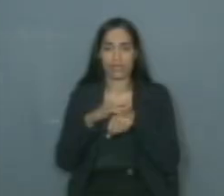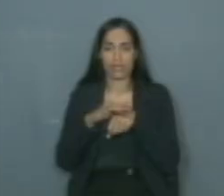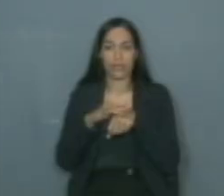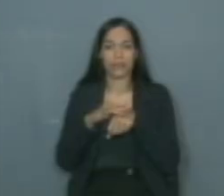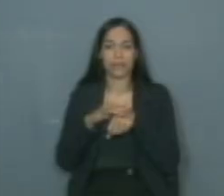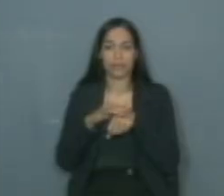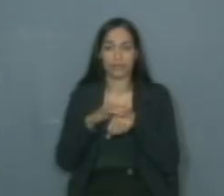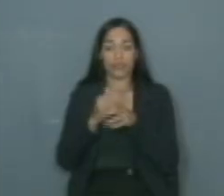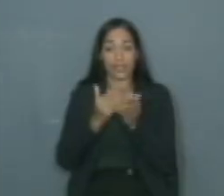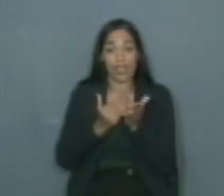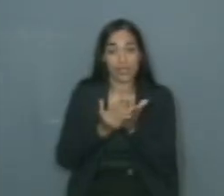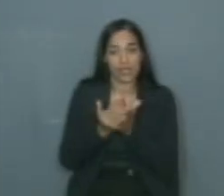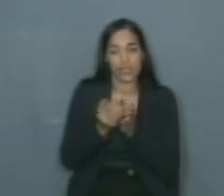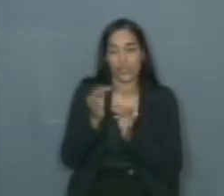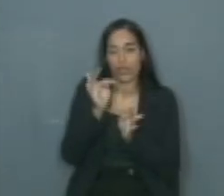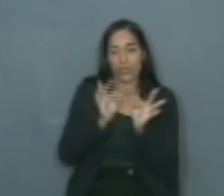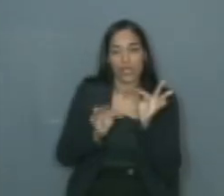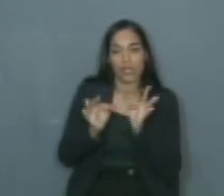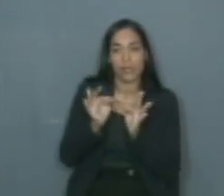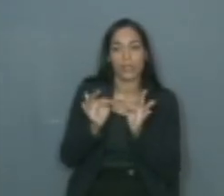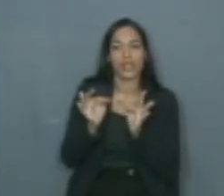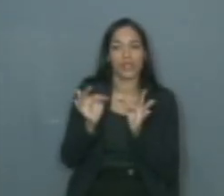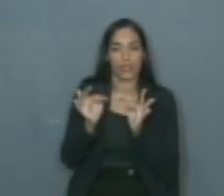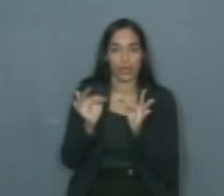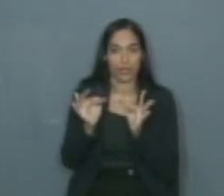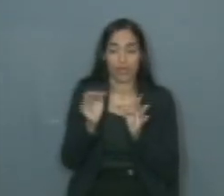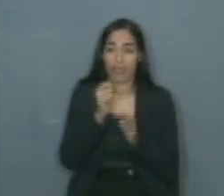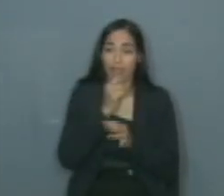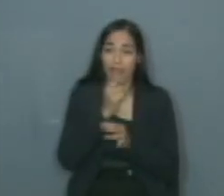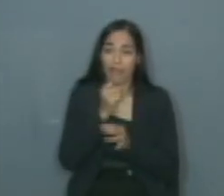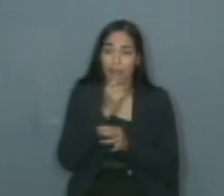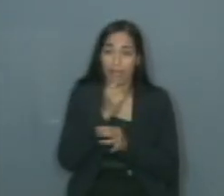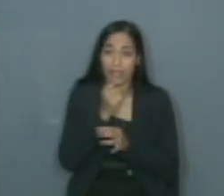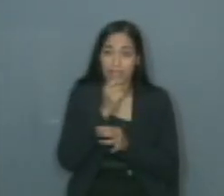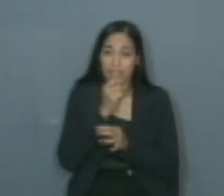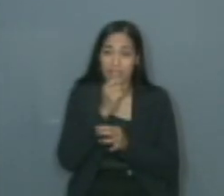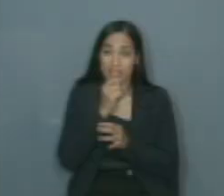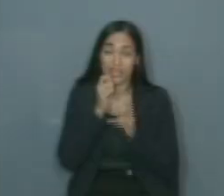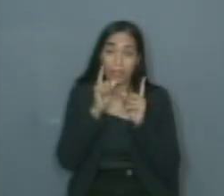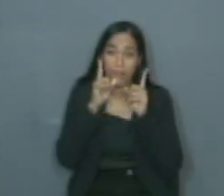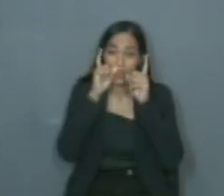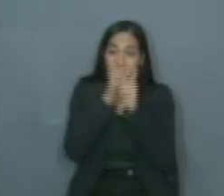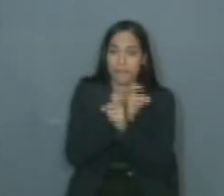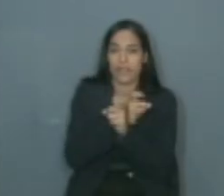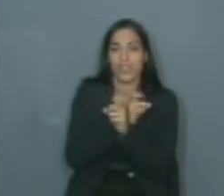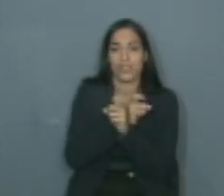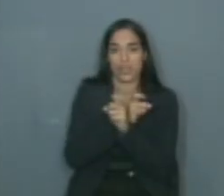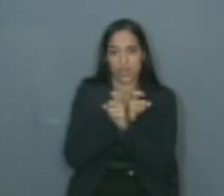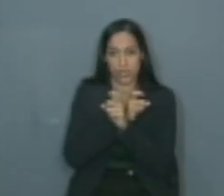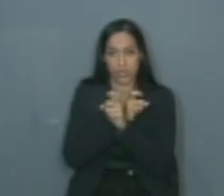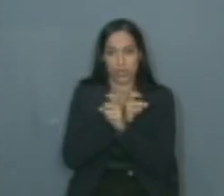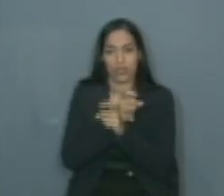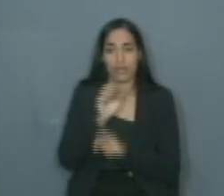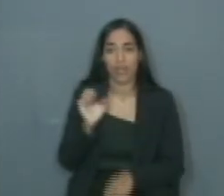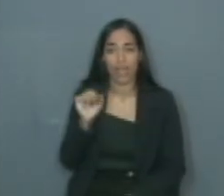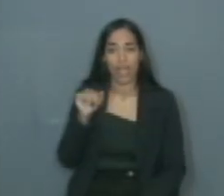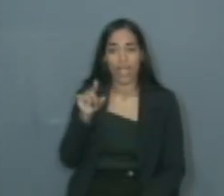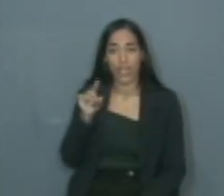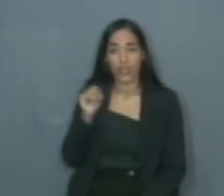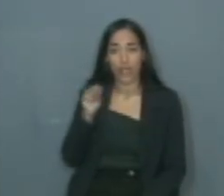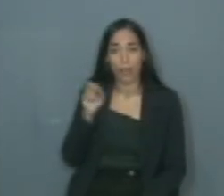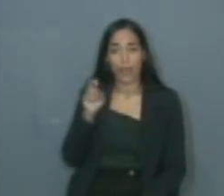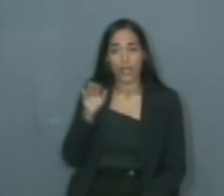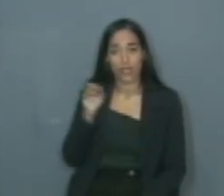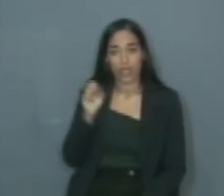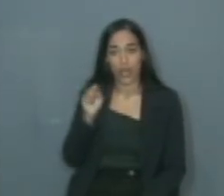início ao tratamento. O Sistema Único de Saúde ainda precariza muito a questão da endometriose. O